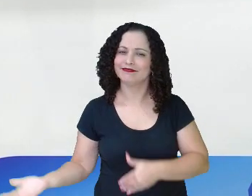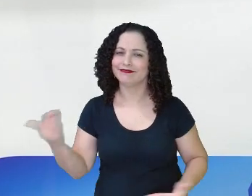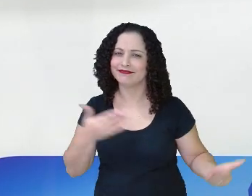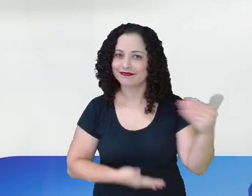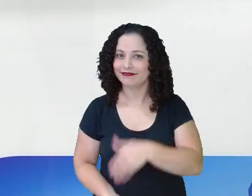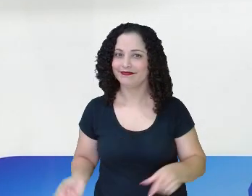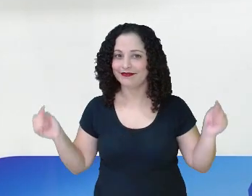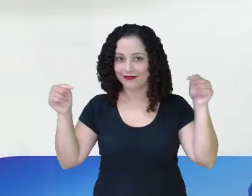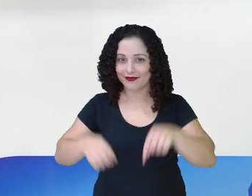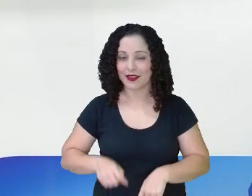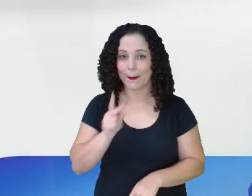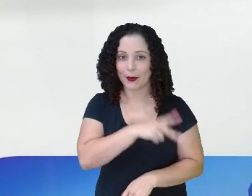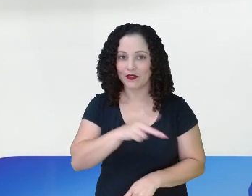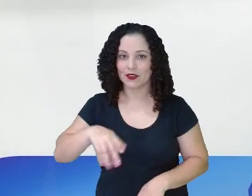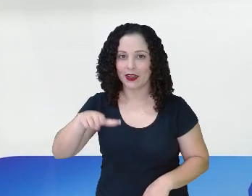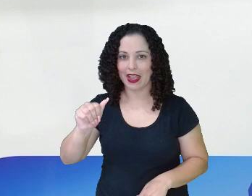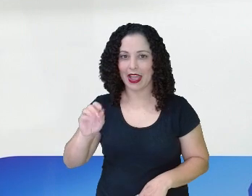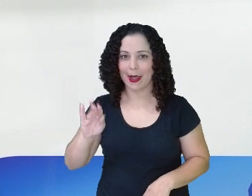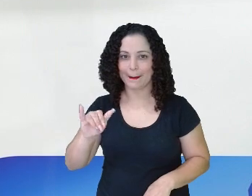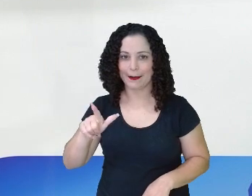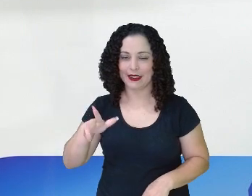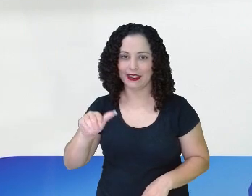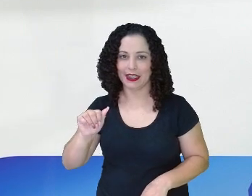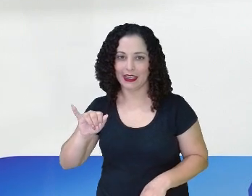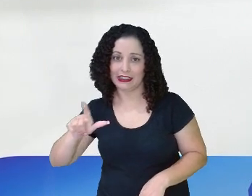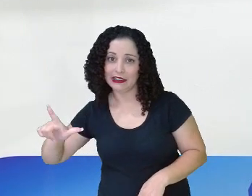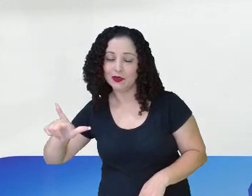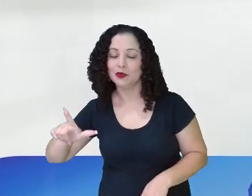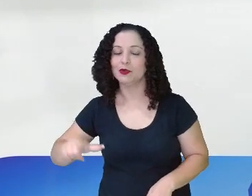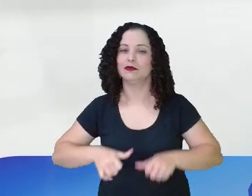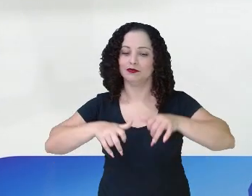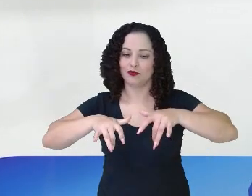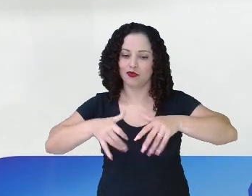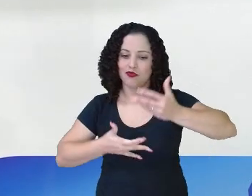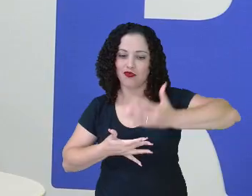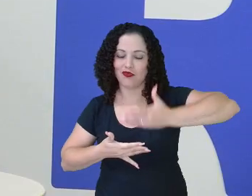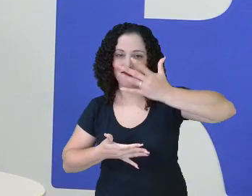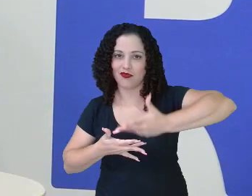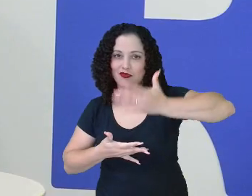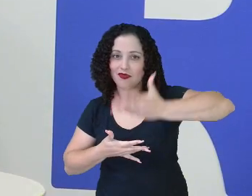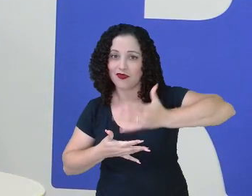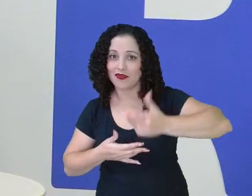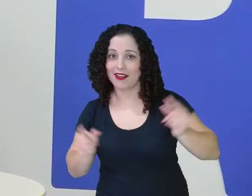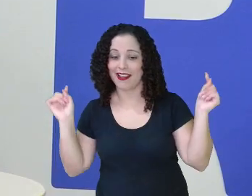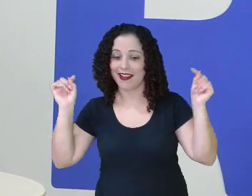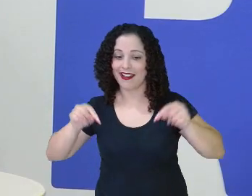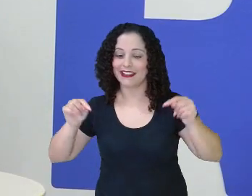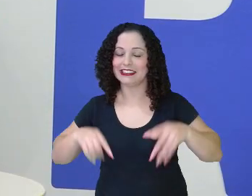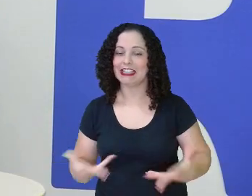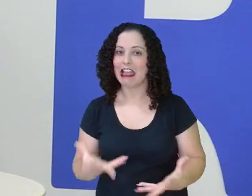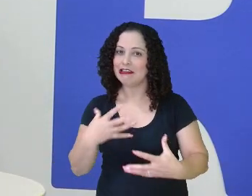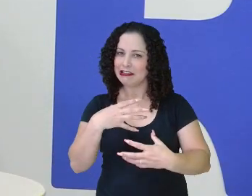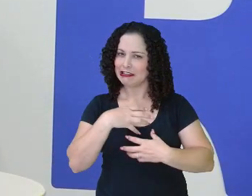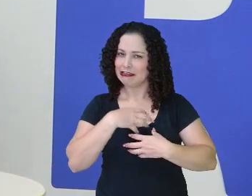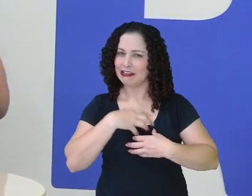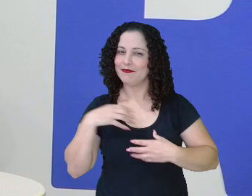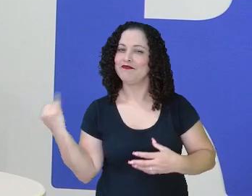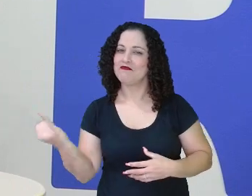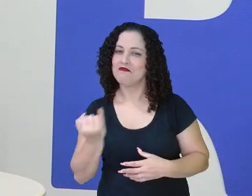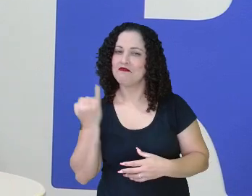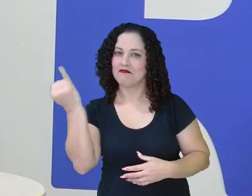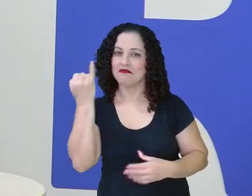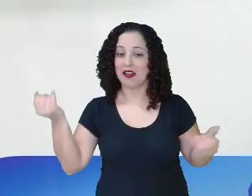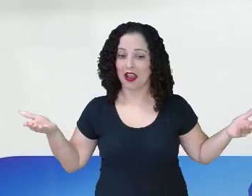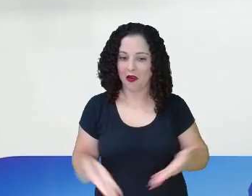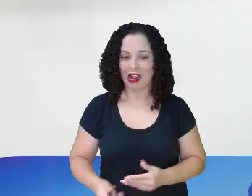professora Abigail Viana está no comando do chat, né? E aí, professora? Me senti importante agora no